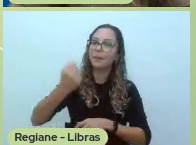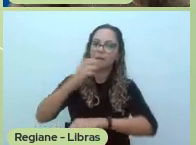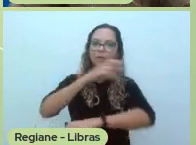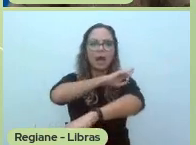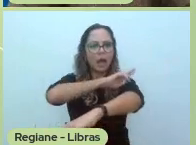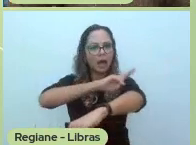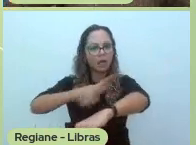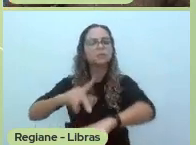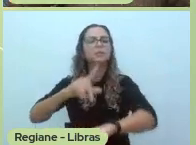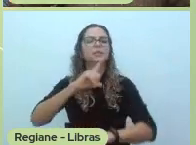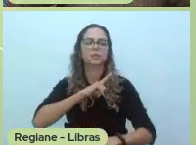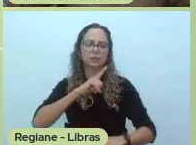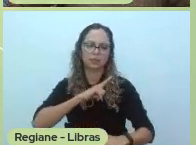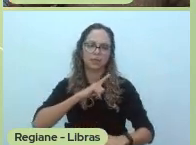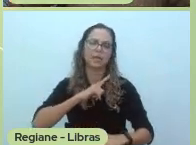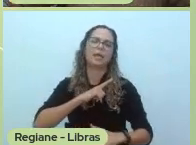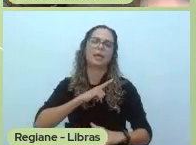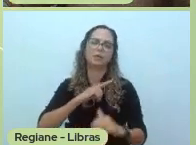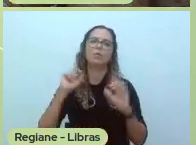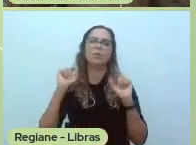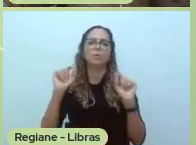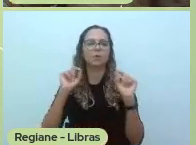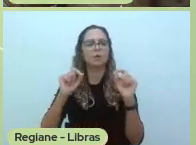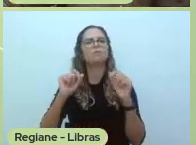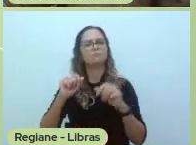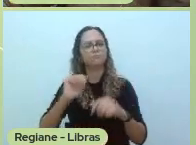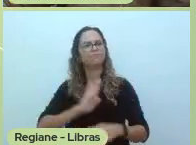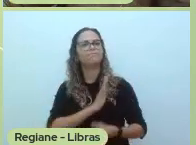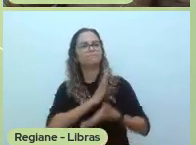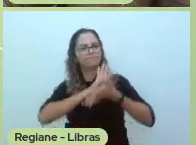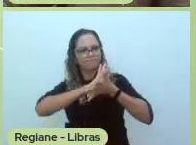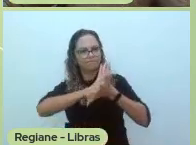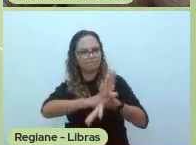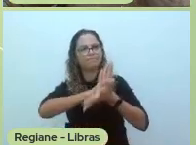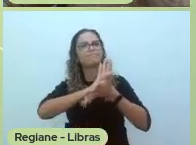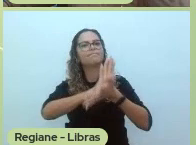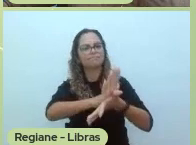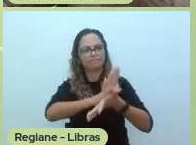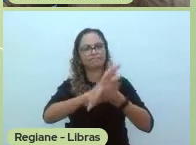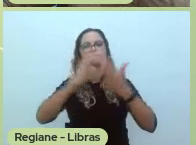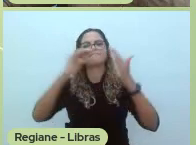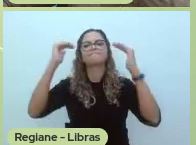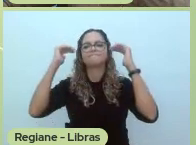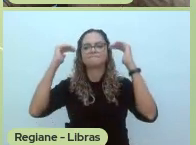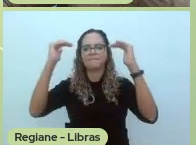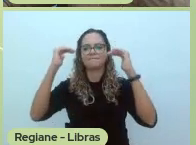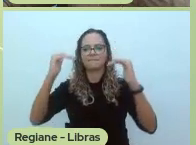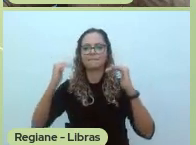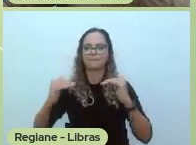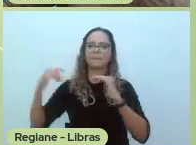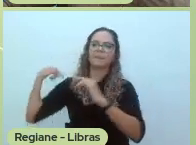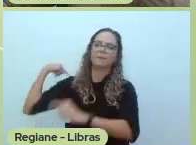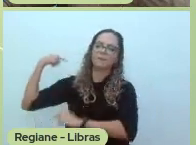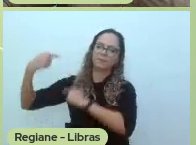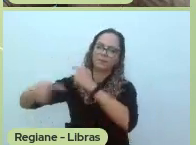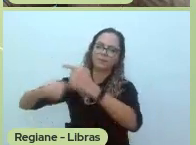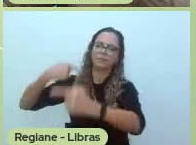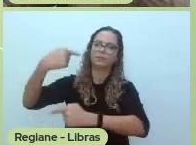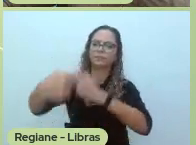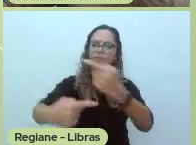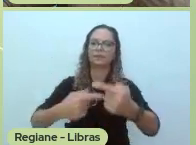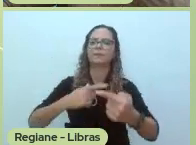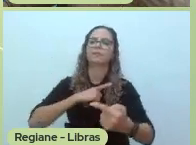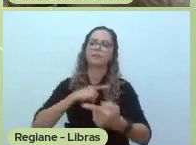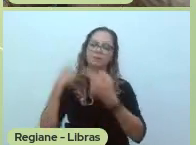pode negar que ele existe, e a gente tem dificuldade de falar sobre racismo, sabe? Eu acho que uma